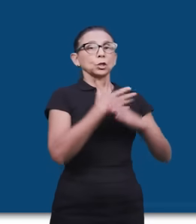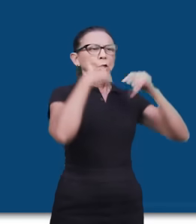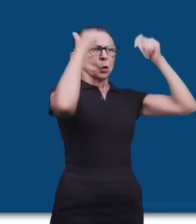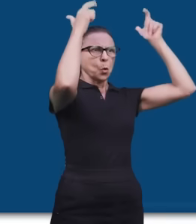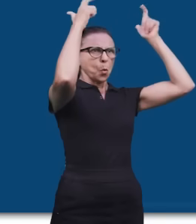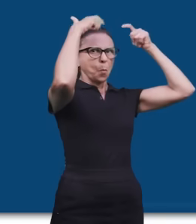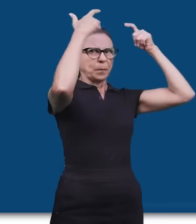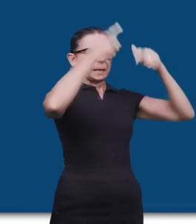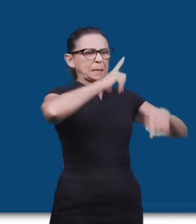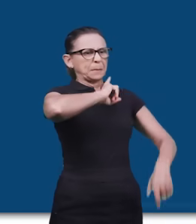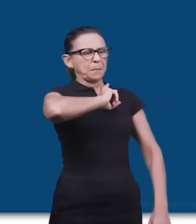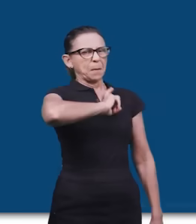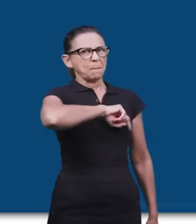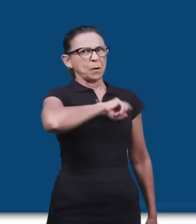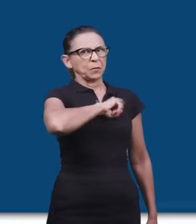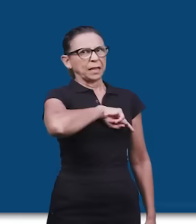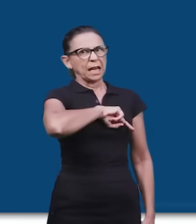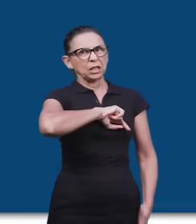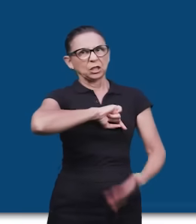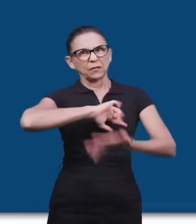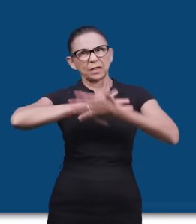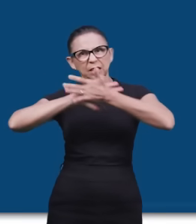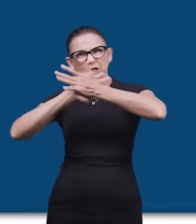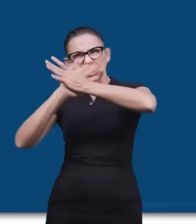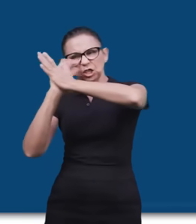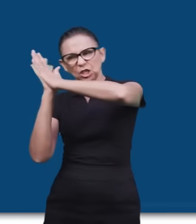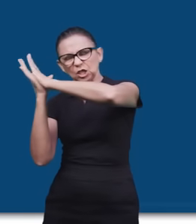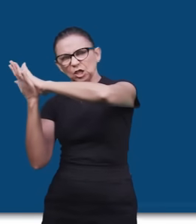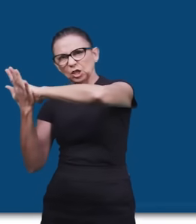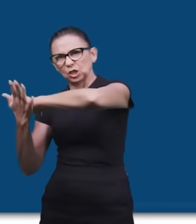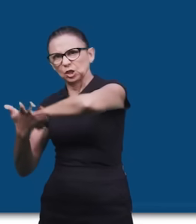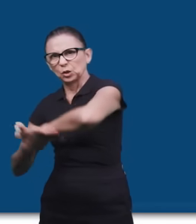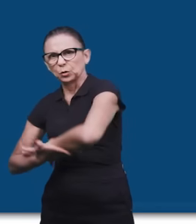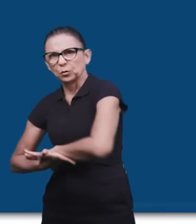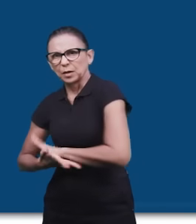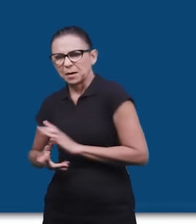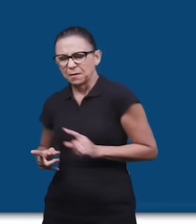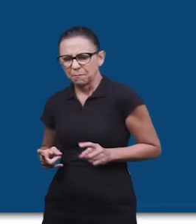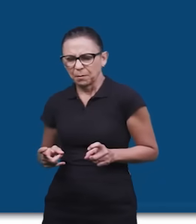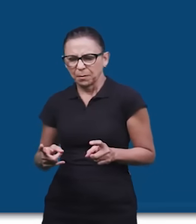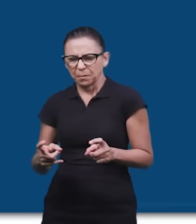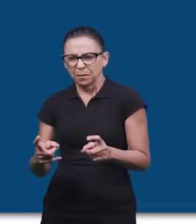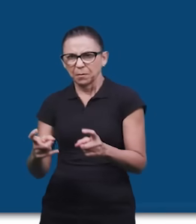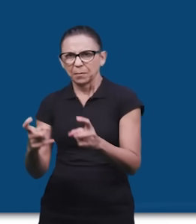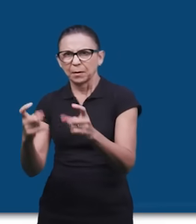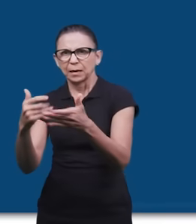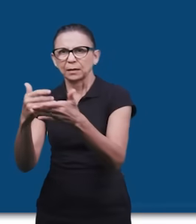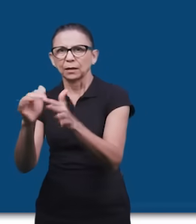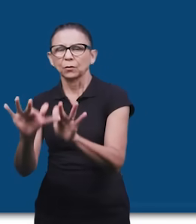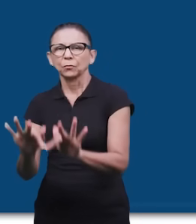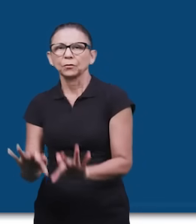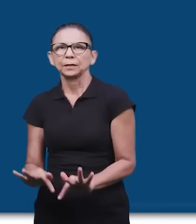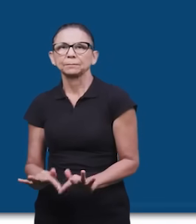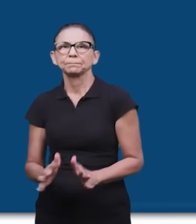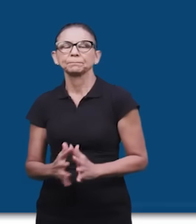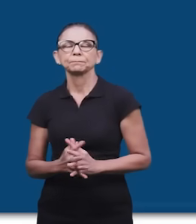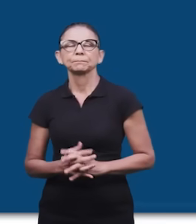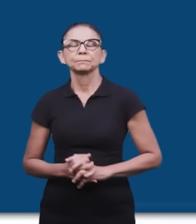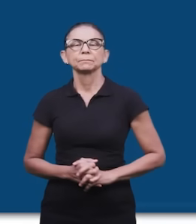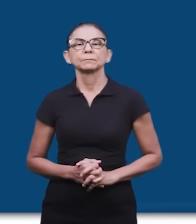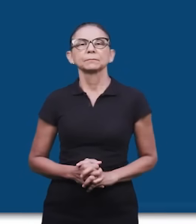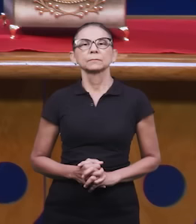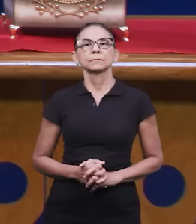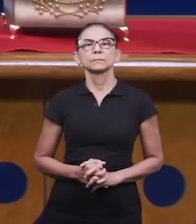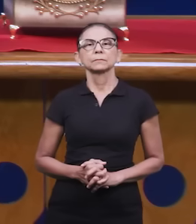o santuário. Seu fim será como uma inundação. Até o fim haverá guerra, estão determinadas assolações.